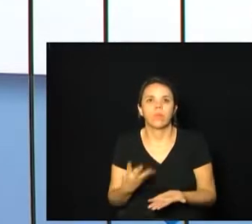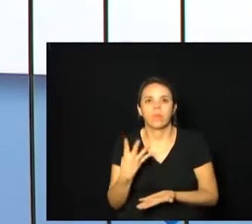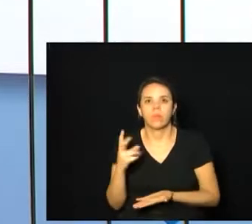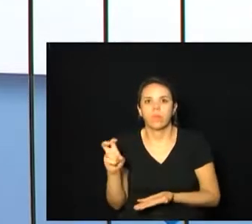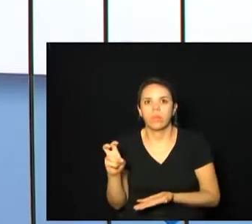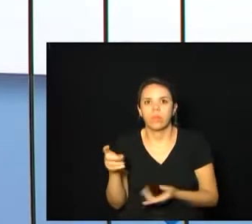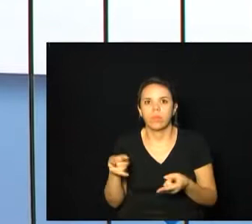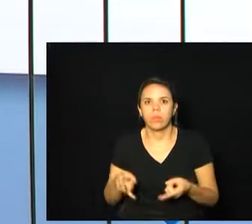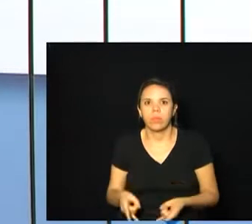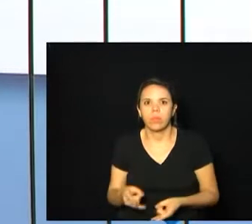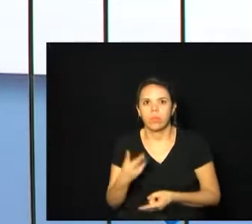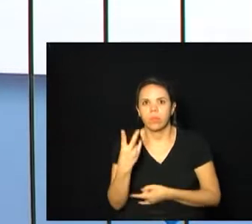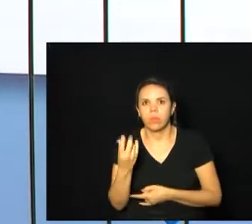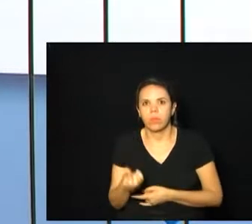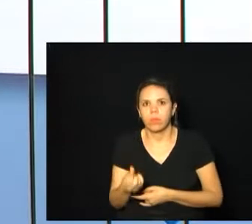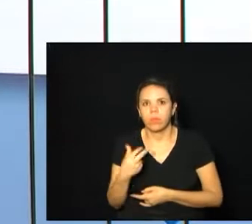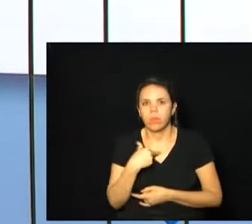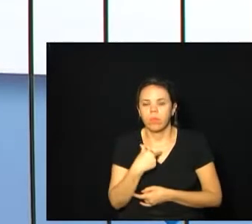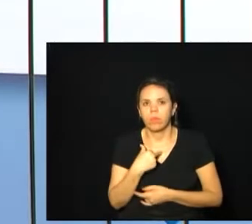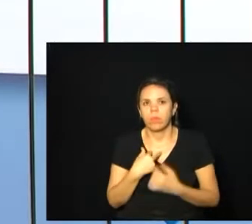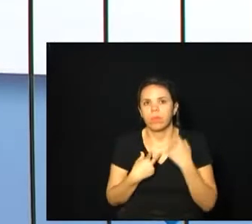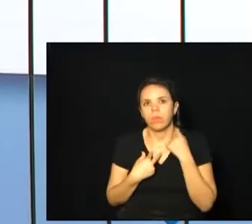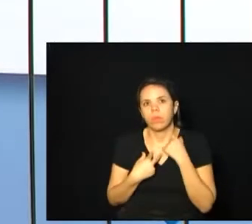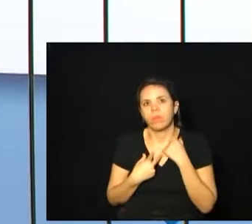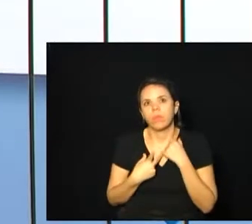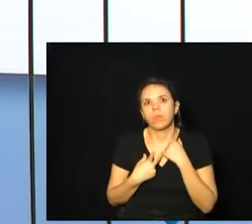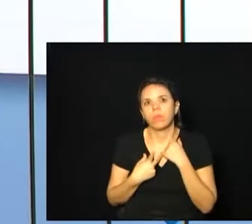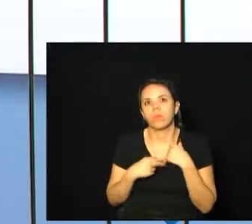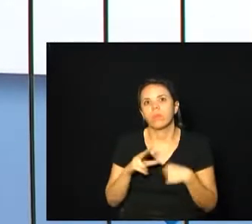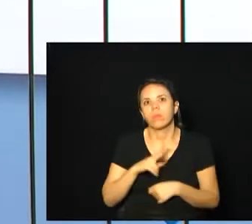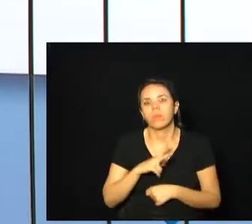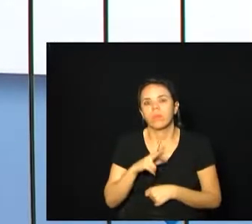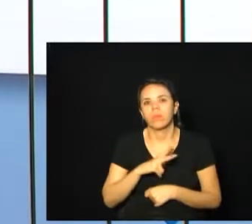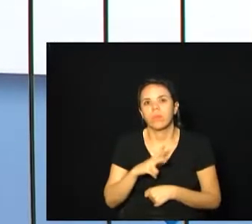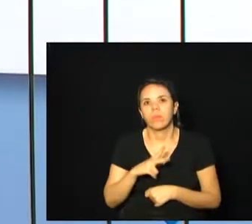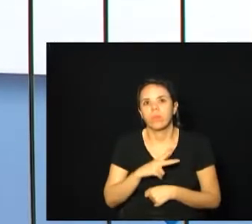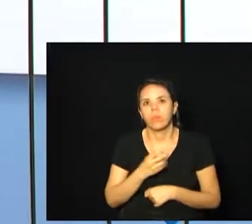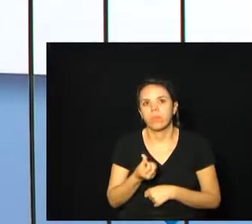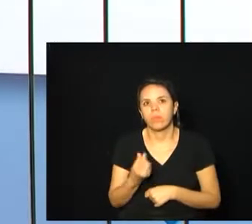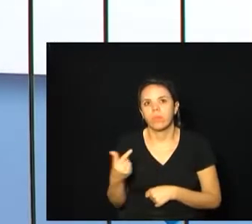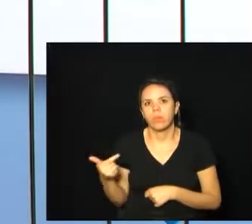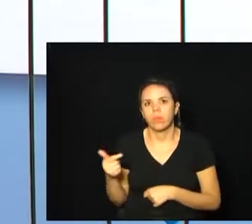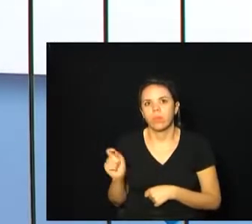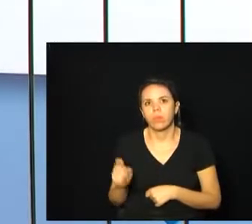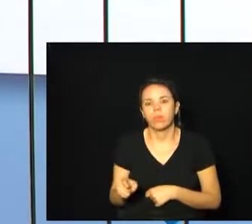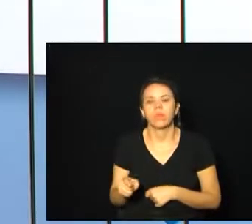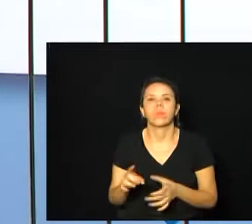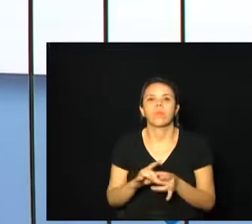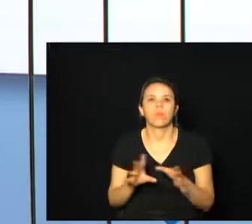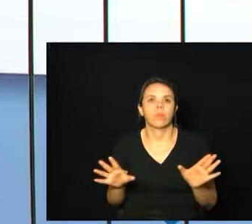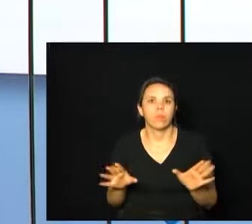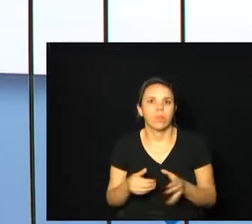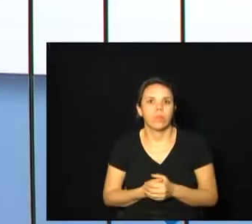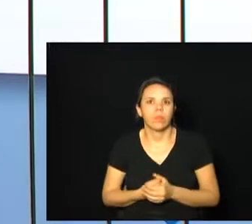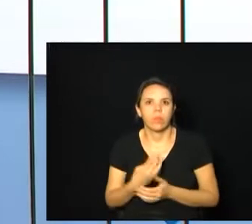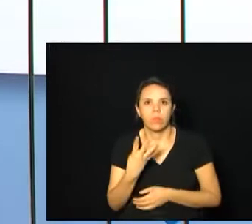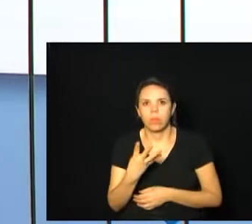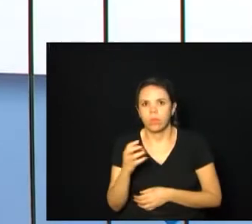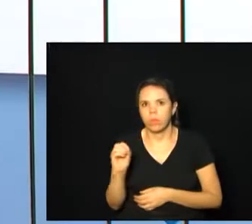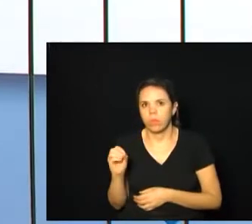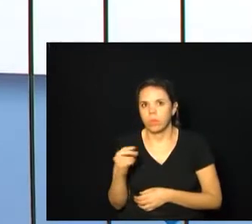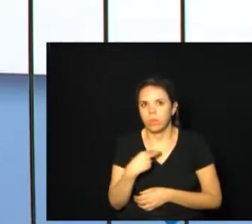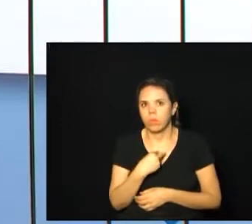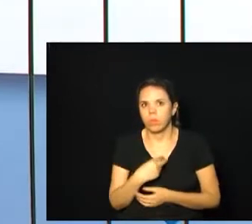45 leitos, 26 ocupados. E na rede particular, dos 62 leitos disponíveis, 40